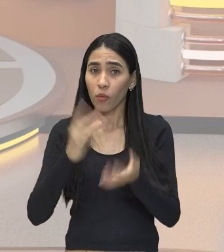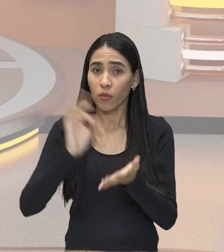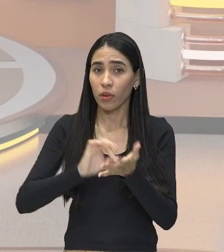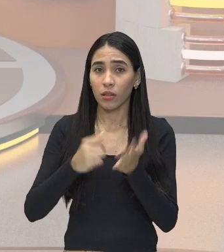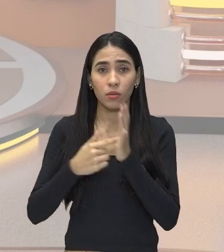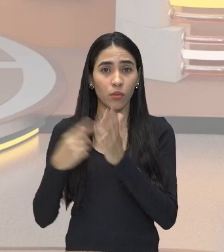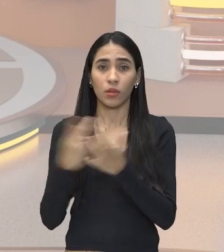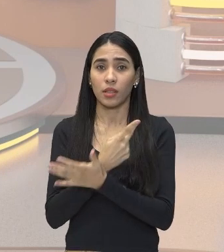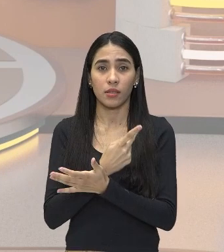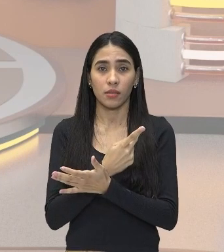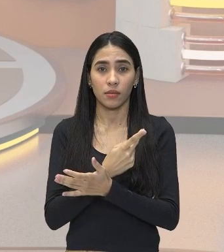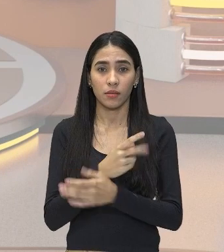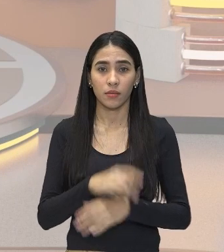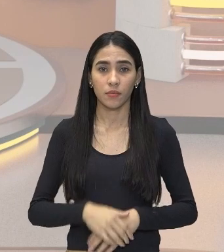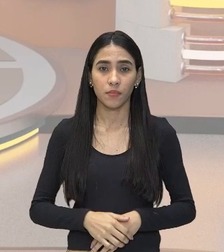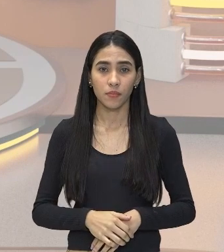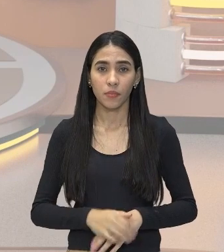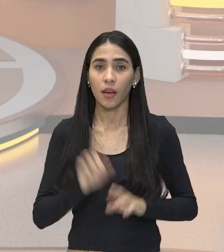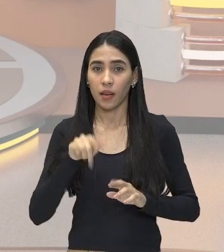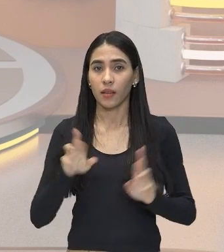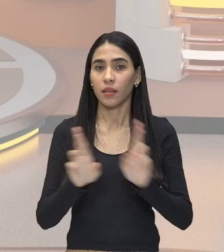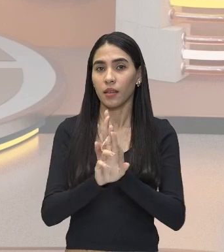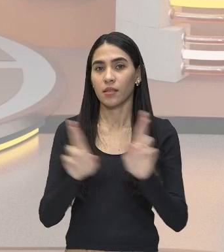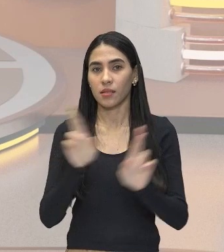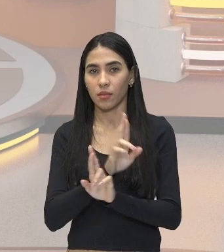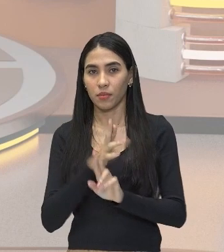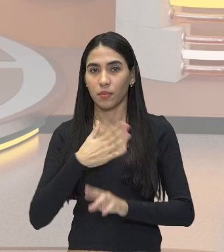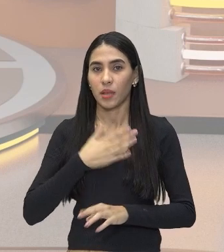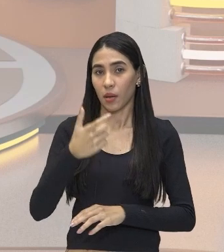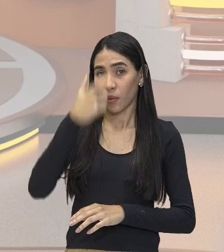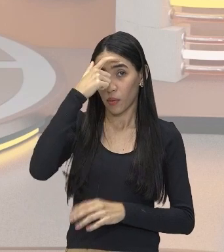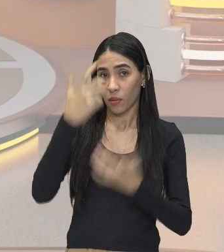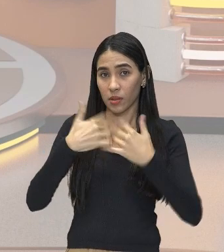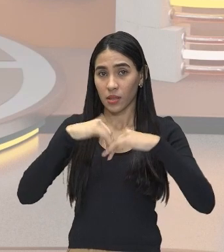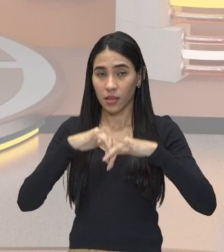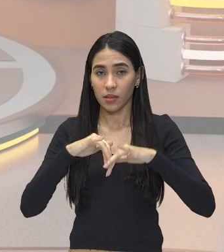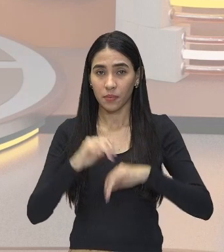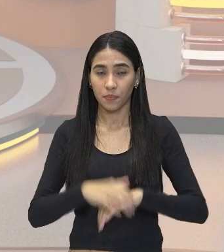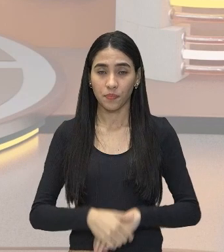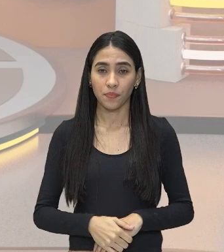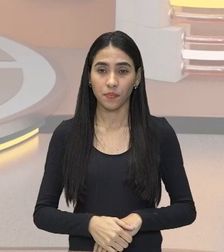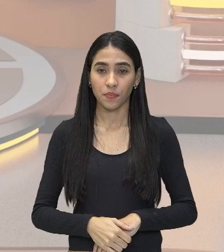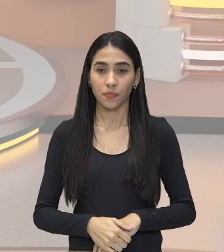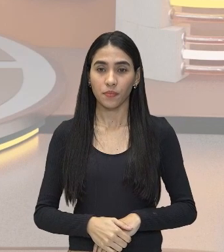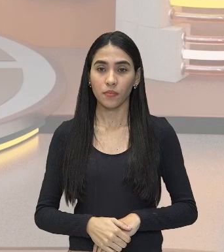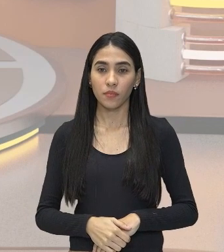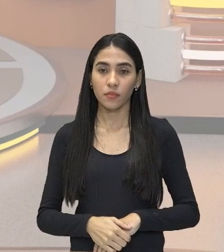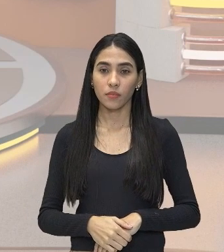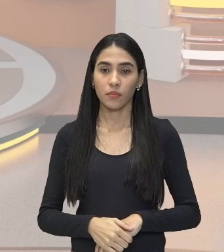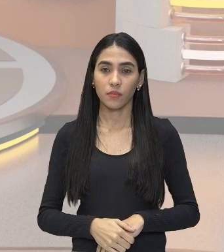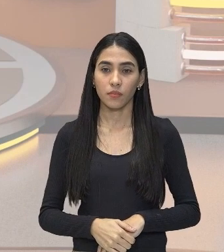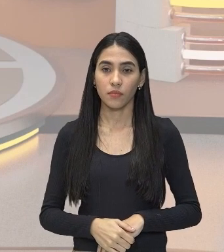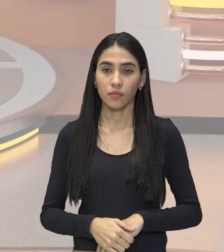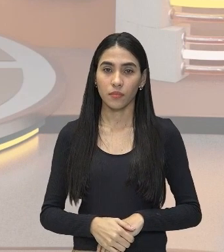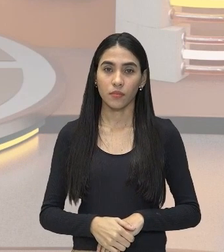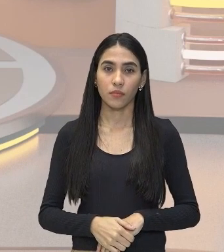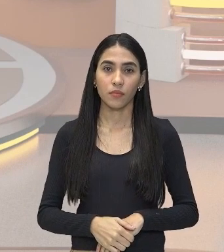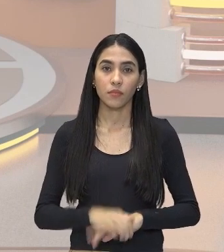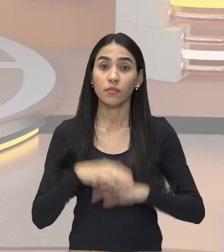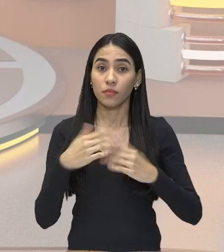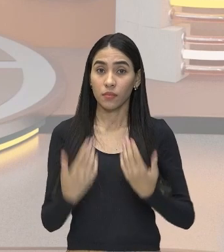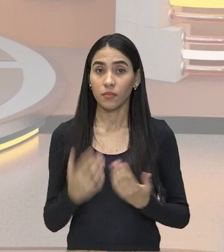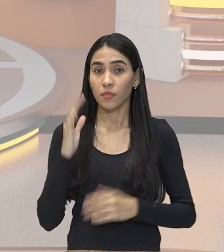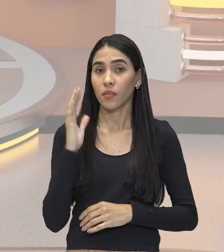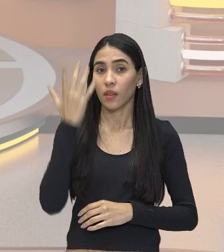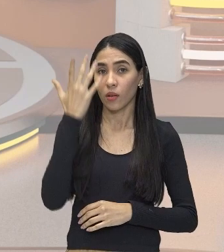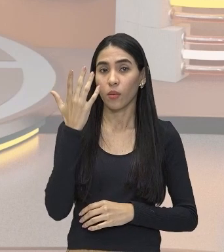isso. Essa é a relação da minha consciência com o objeto. Tá bom? Então, o fenômeno